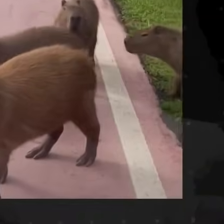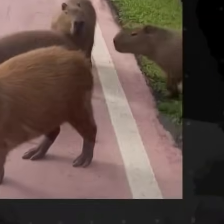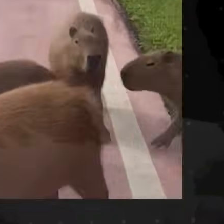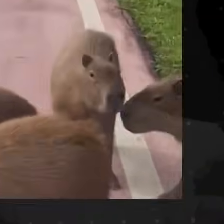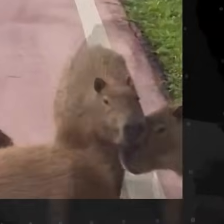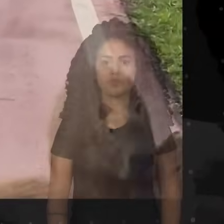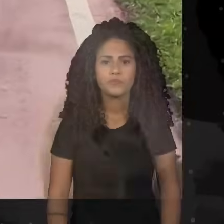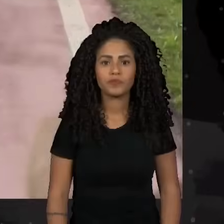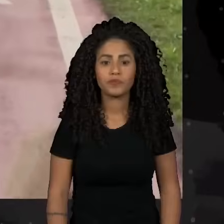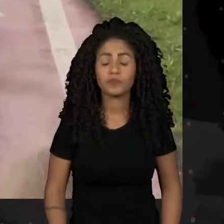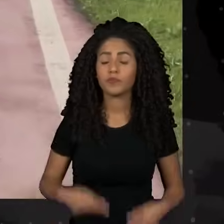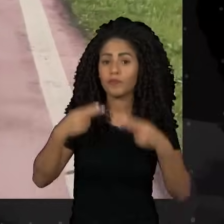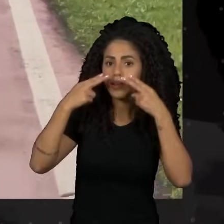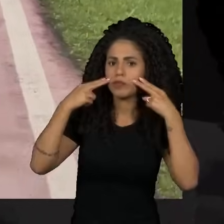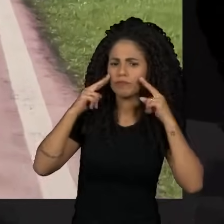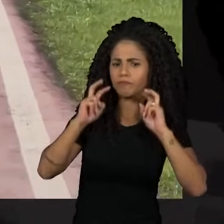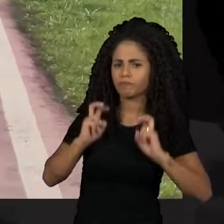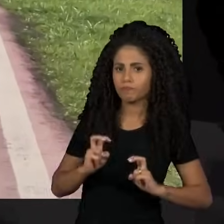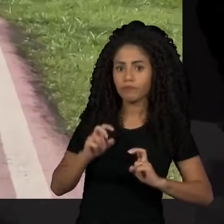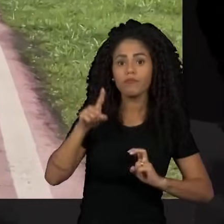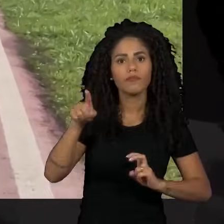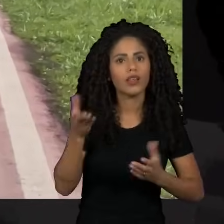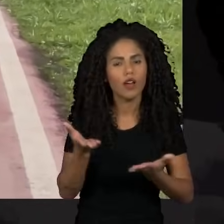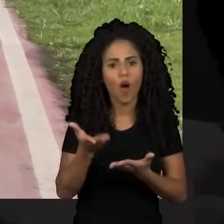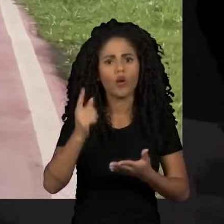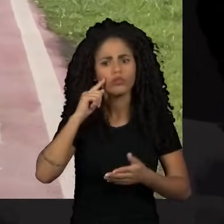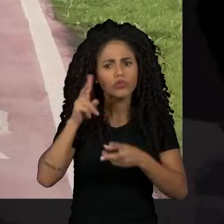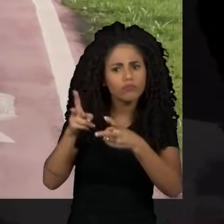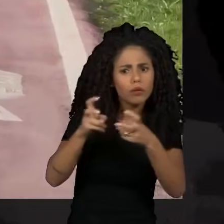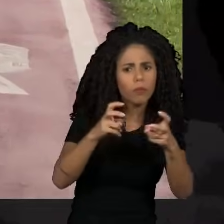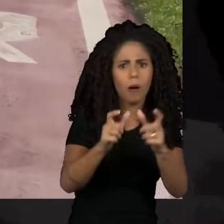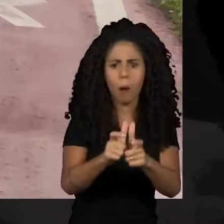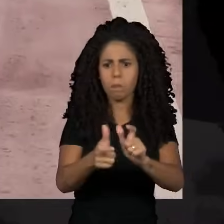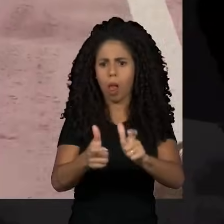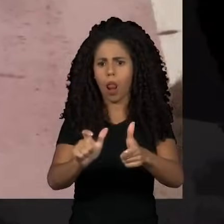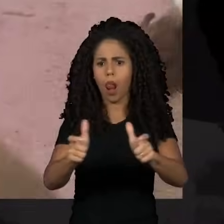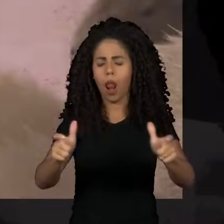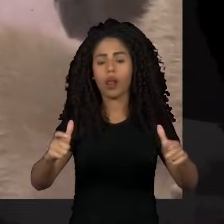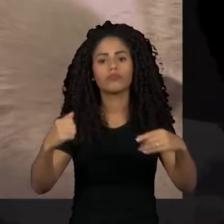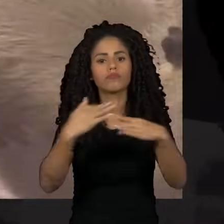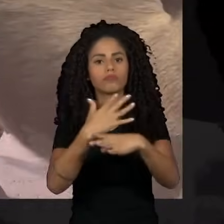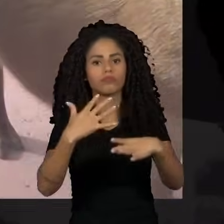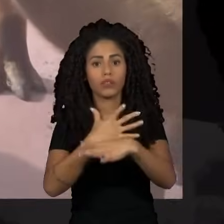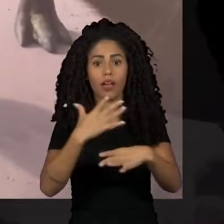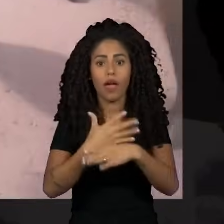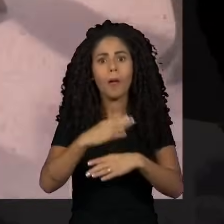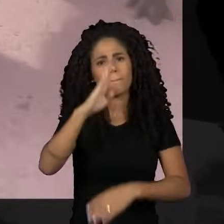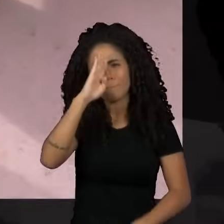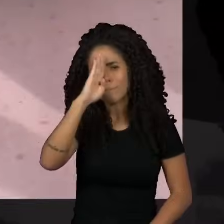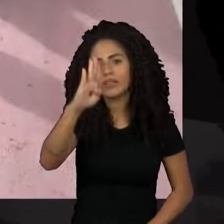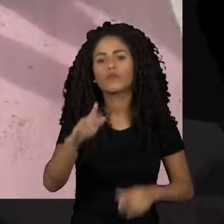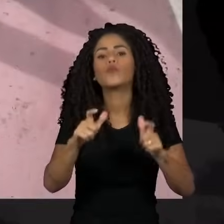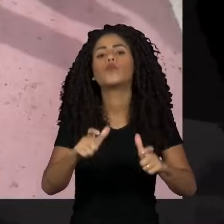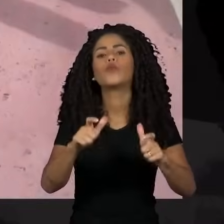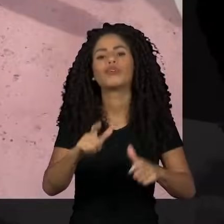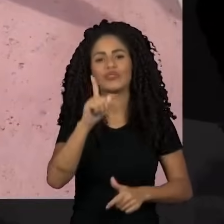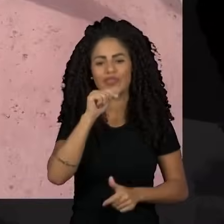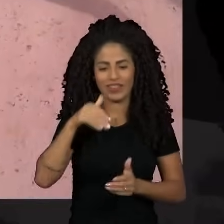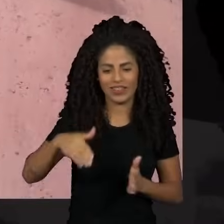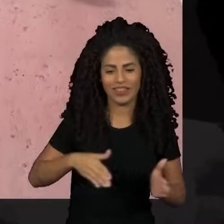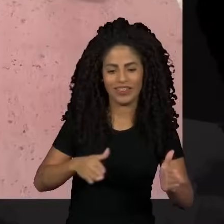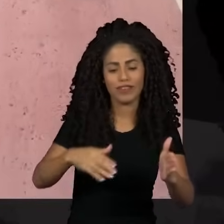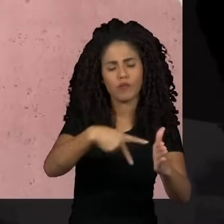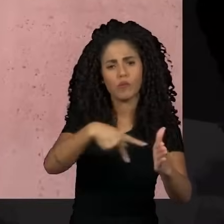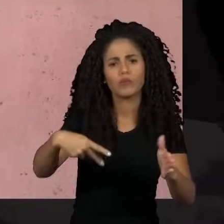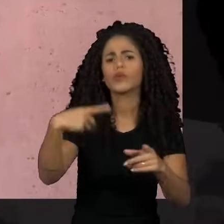As capivaras, elas têm essa população grande que a gente vê na cidade, principalmente no Rio Pinheiros, porque elas